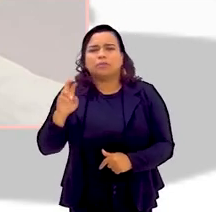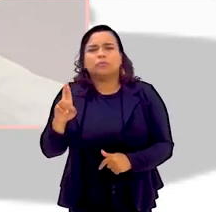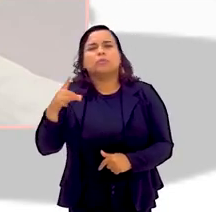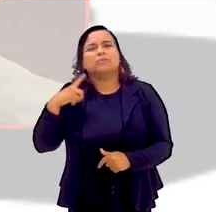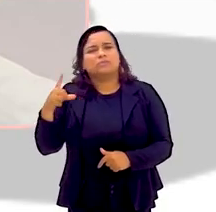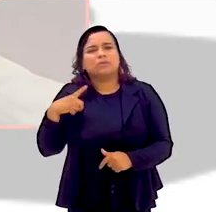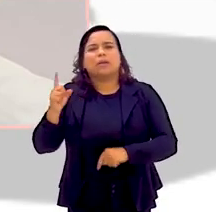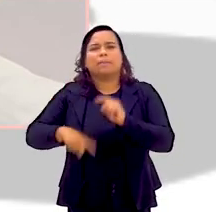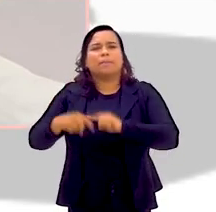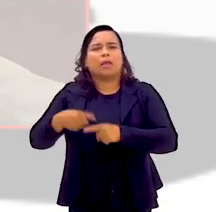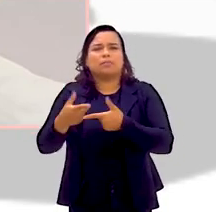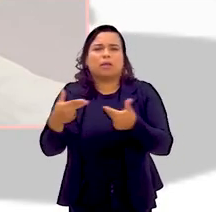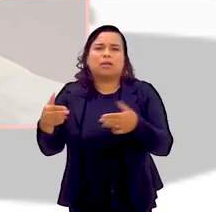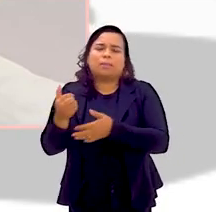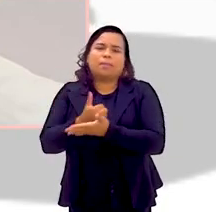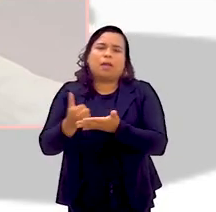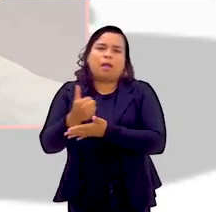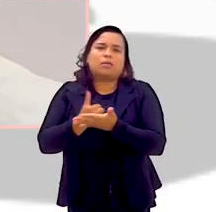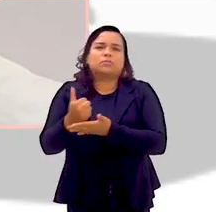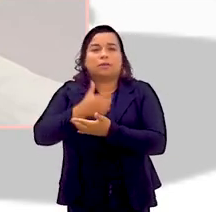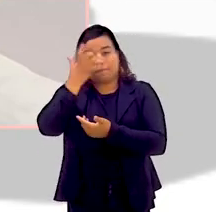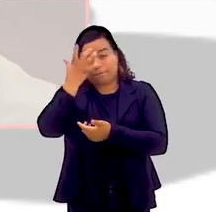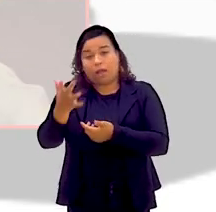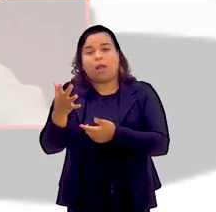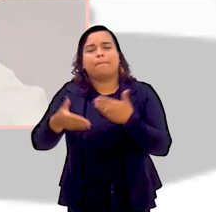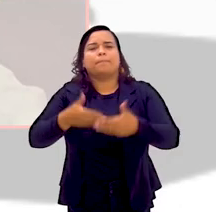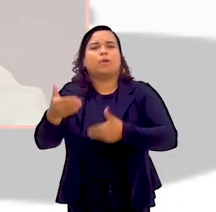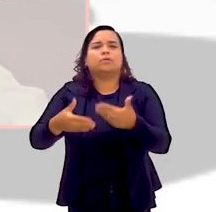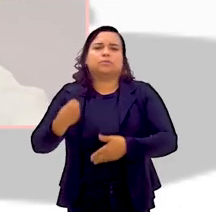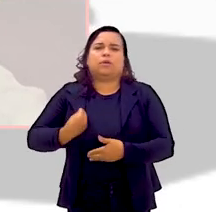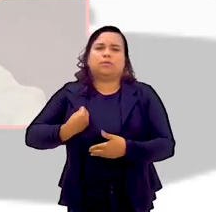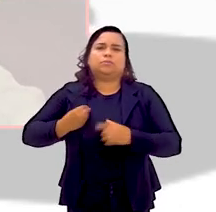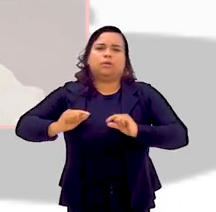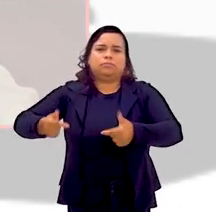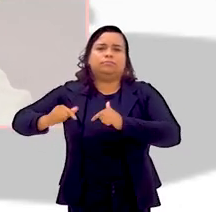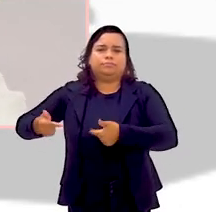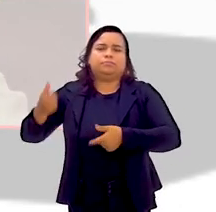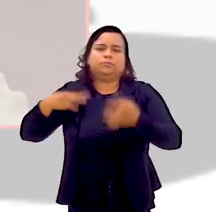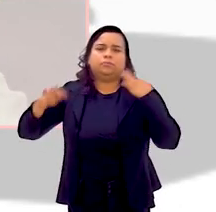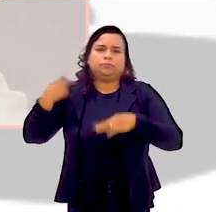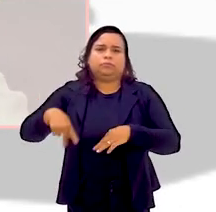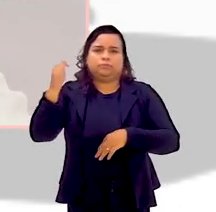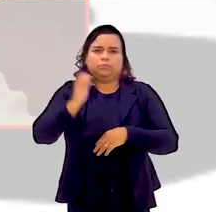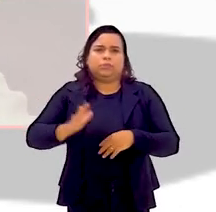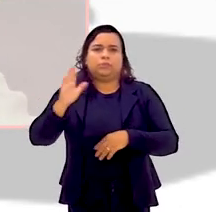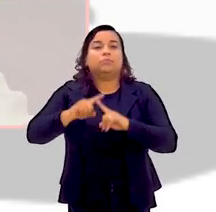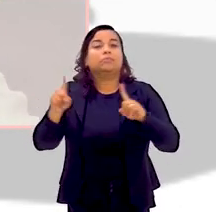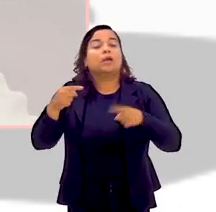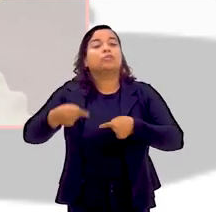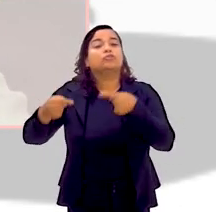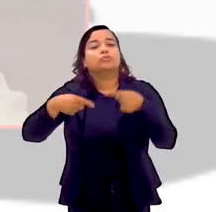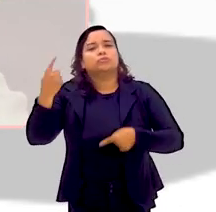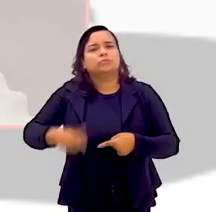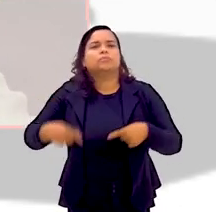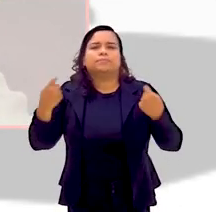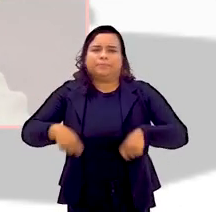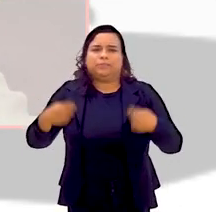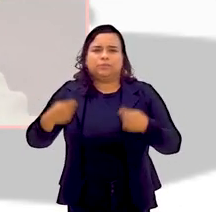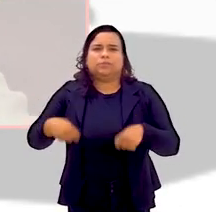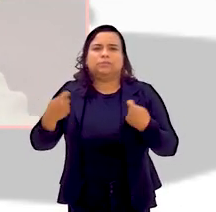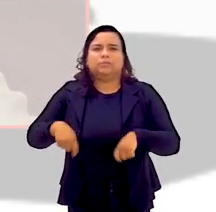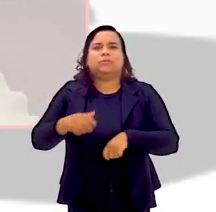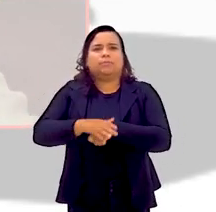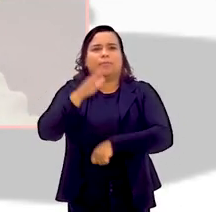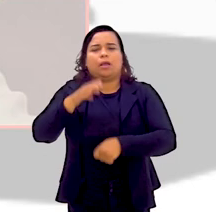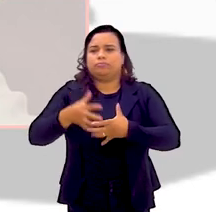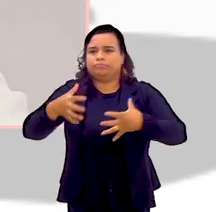matéria-prima básica que facilita, sobremaneira, o processo de atração de turistas para o Brasil. Mas nós temos que rediscutir isso de